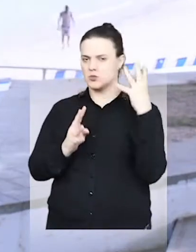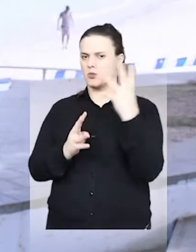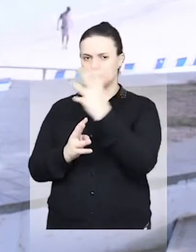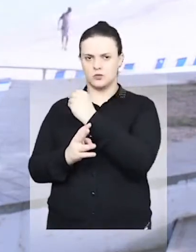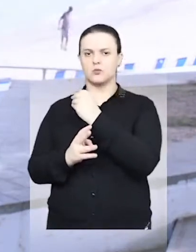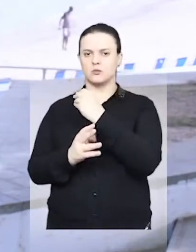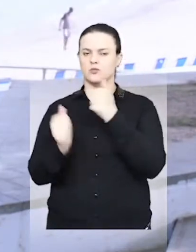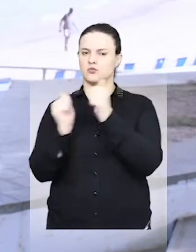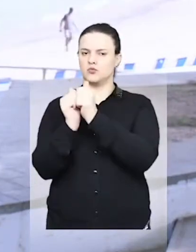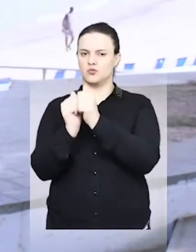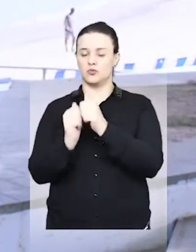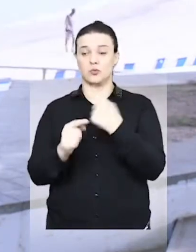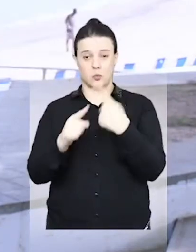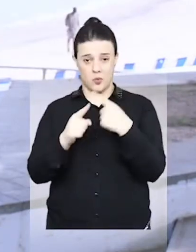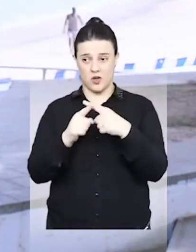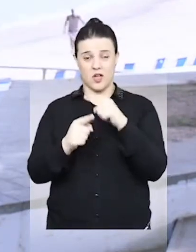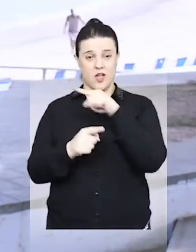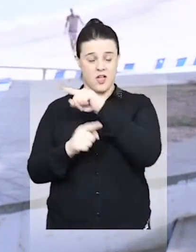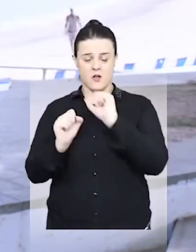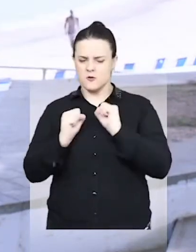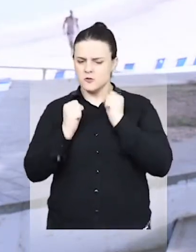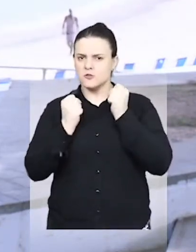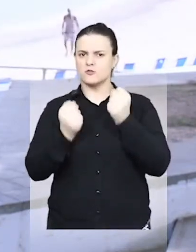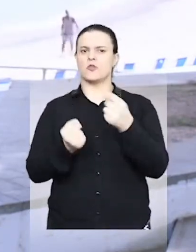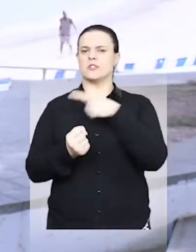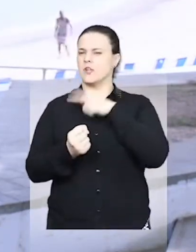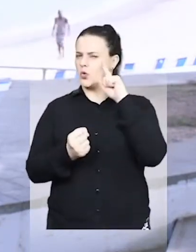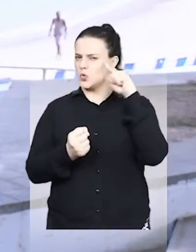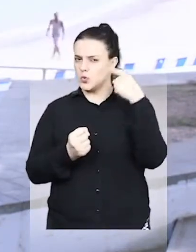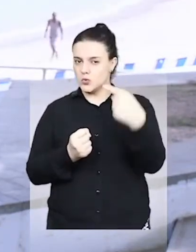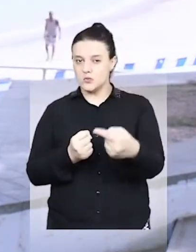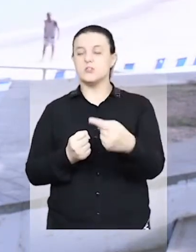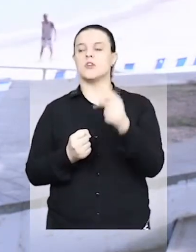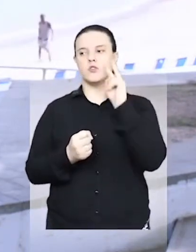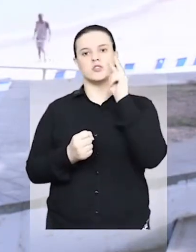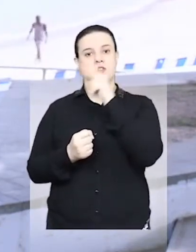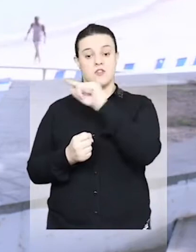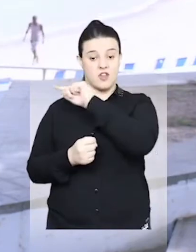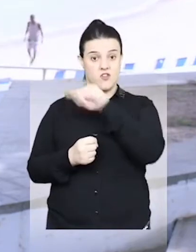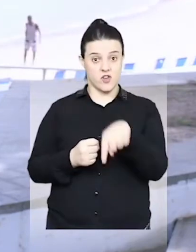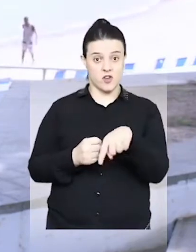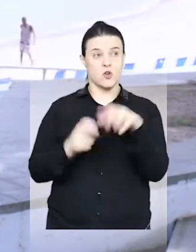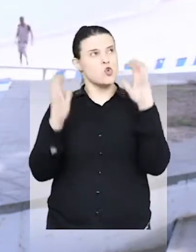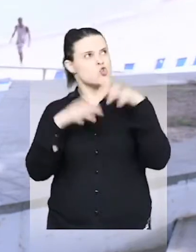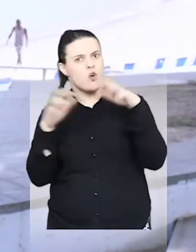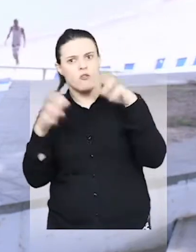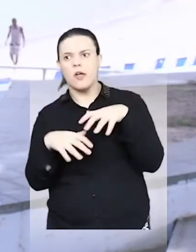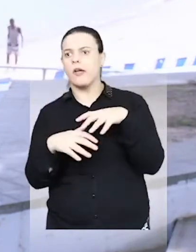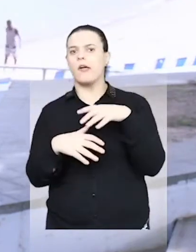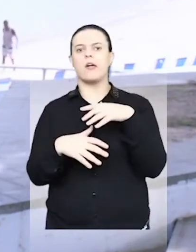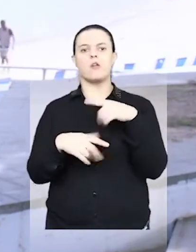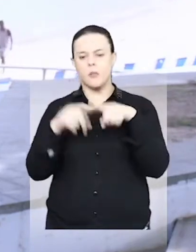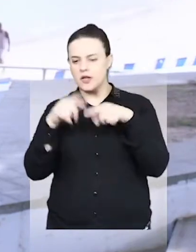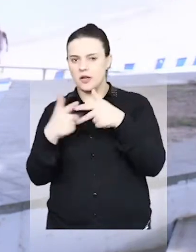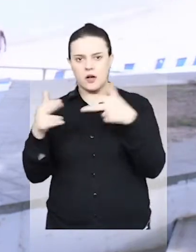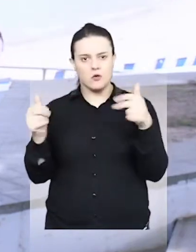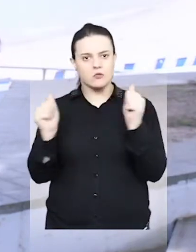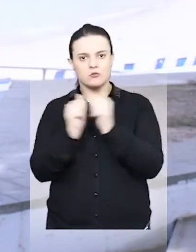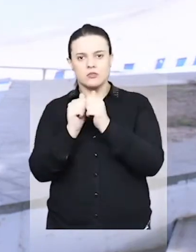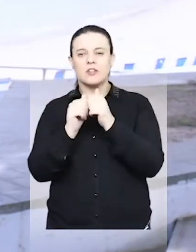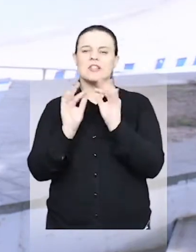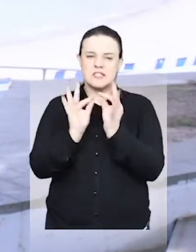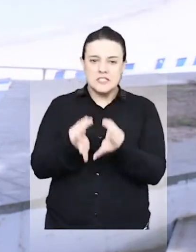todas as pessoas que estão com o Felipe. Porque o esforço que ele tem diariamente, dia a dia, e você vê ele chegando no treino chovendo, com